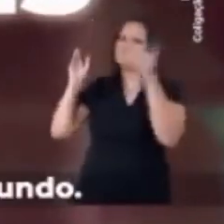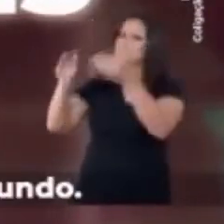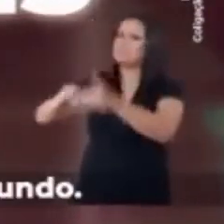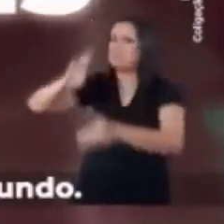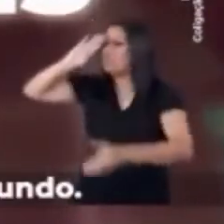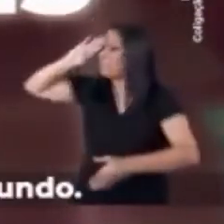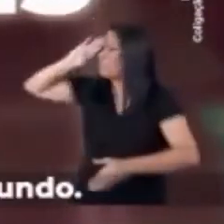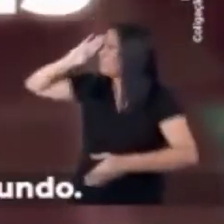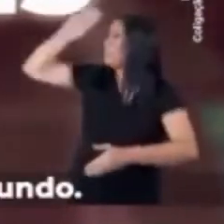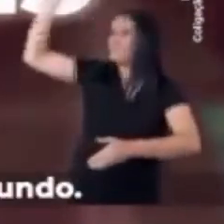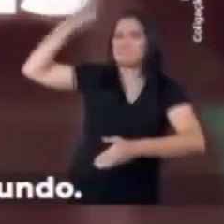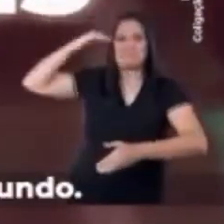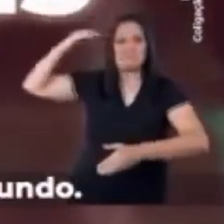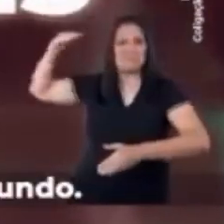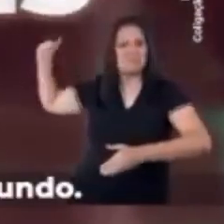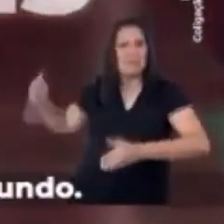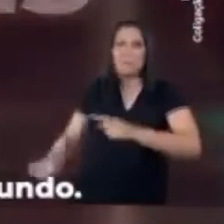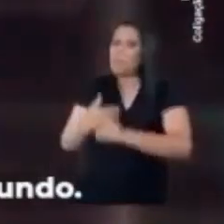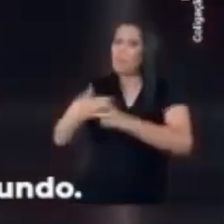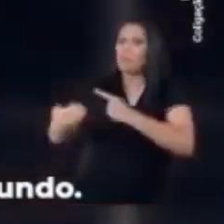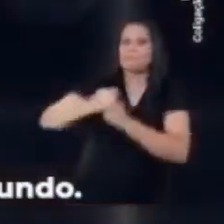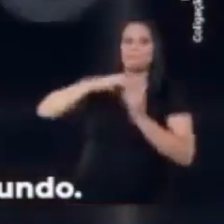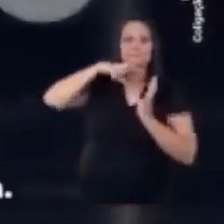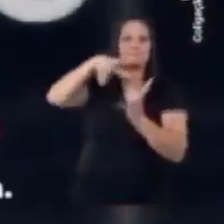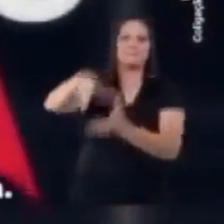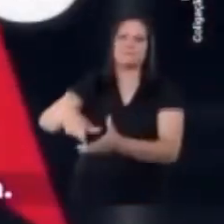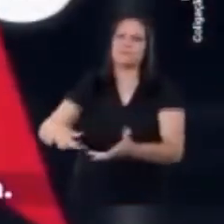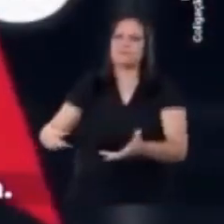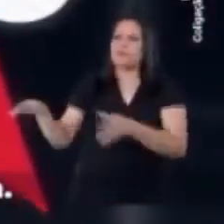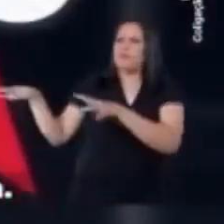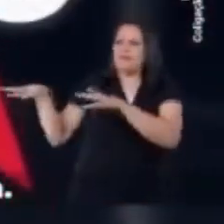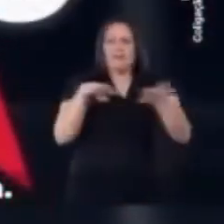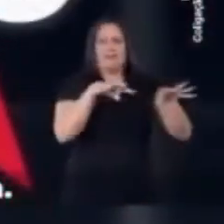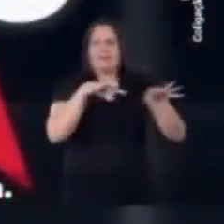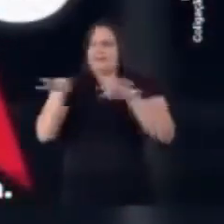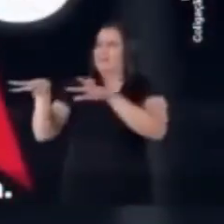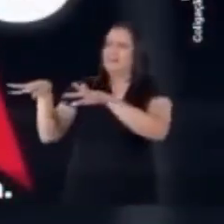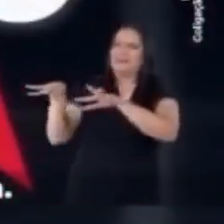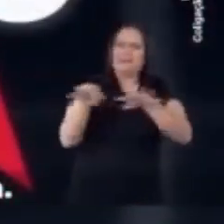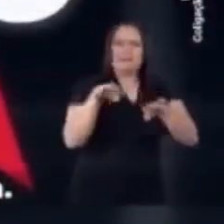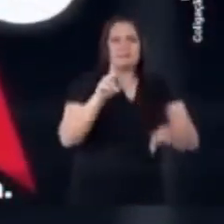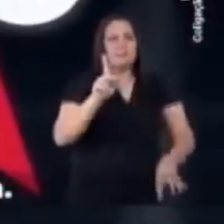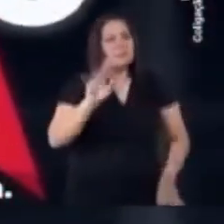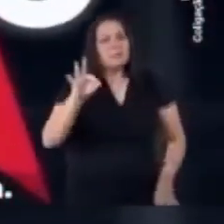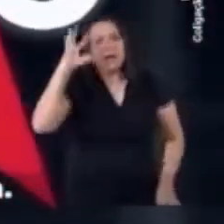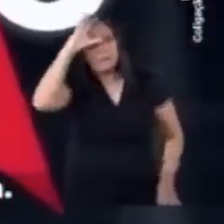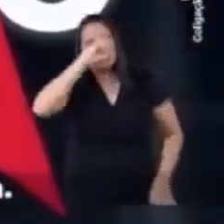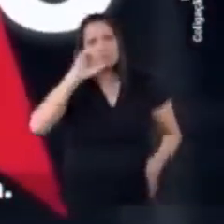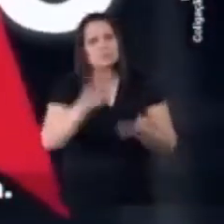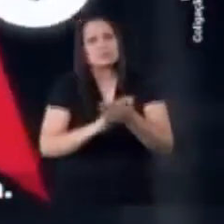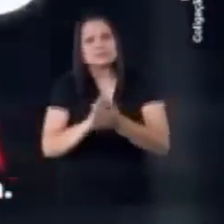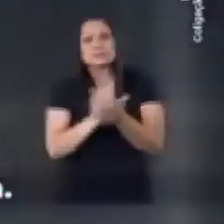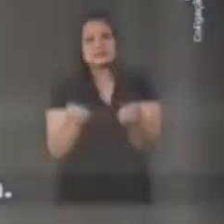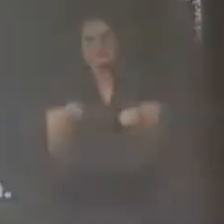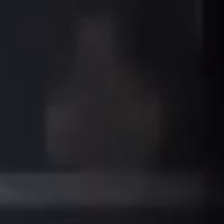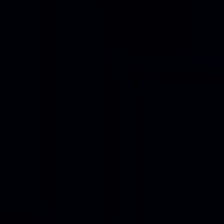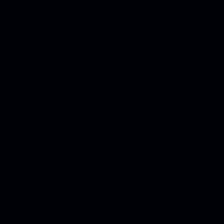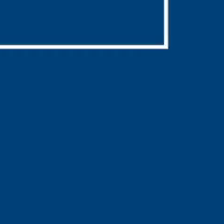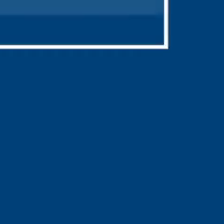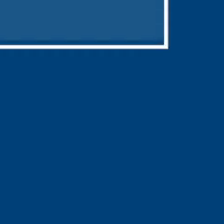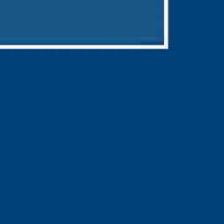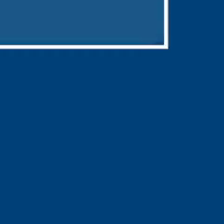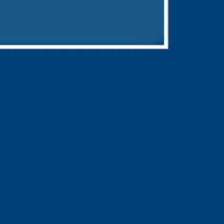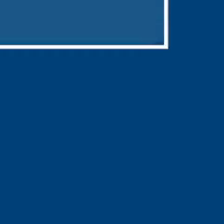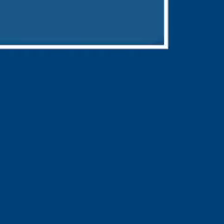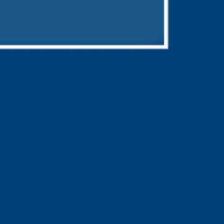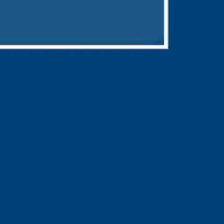maior escândalo de corrupção da história do mundo. Tantos escândalos e o PT não aprendeu nada.